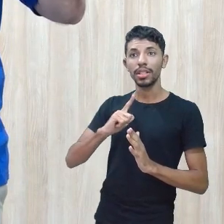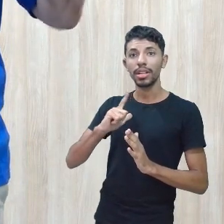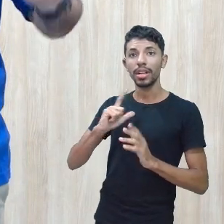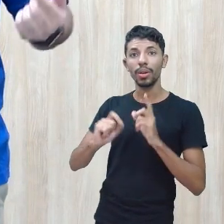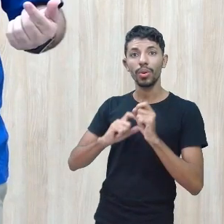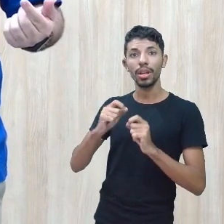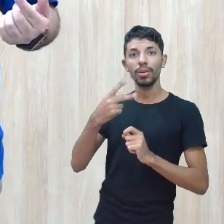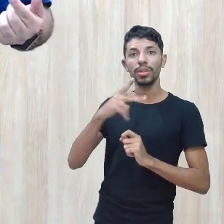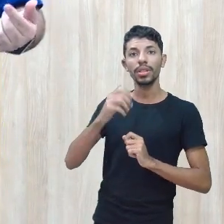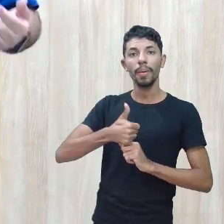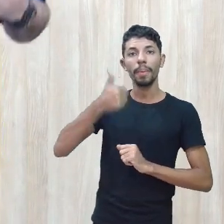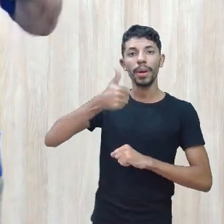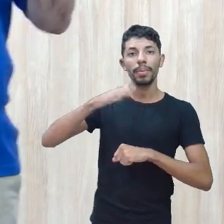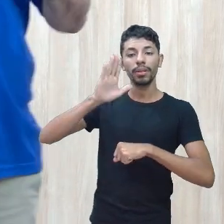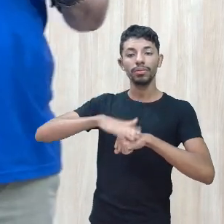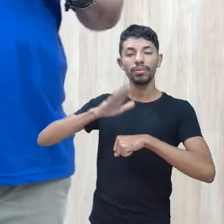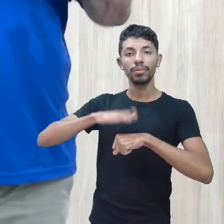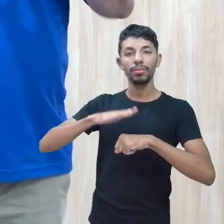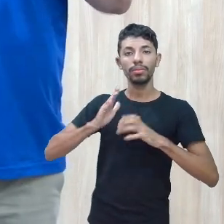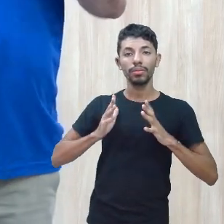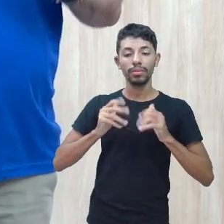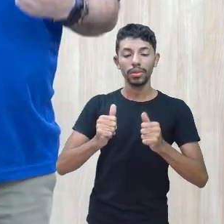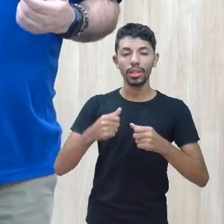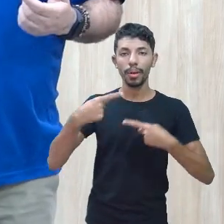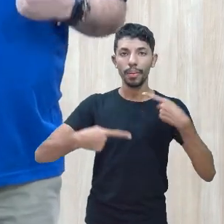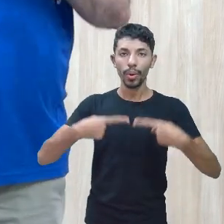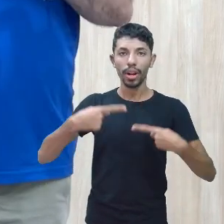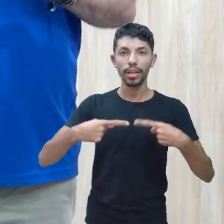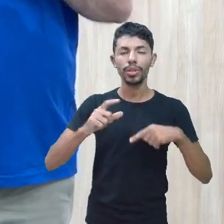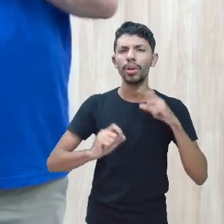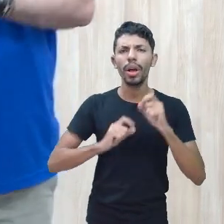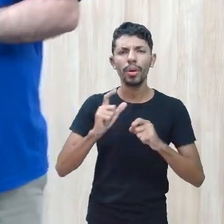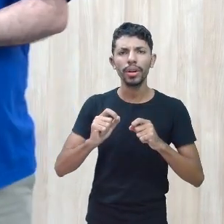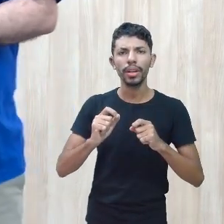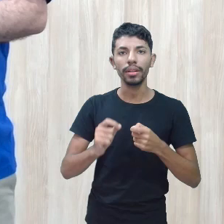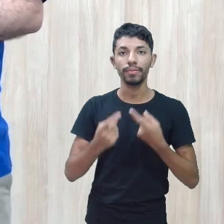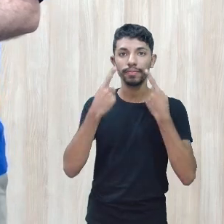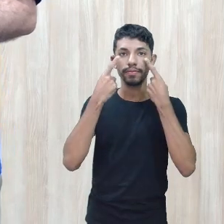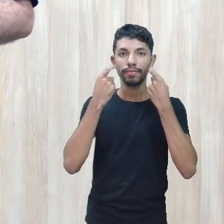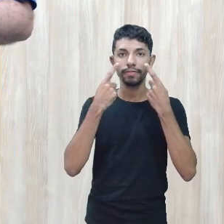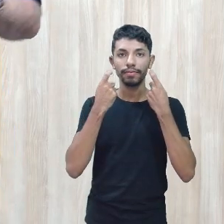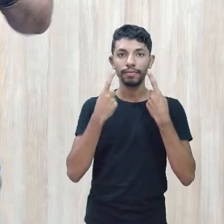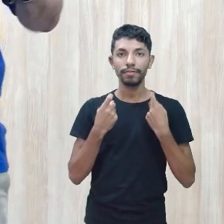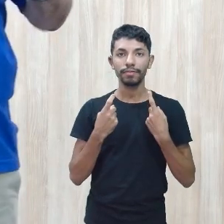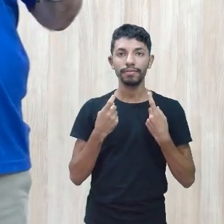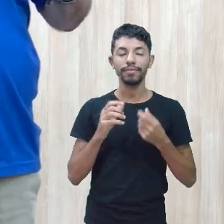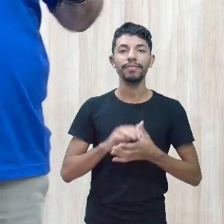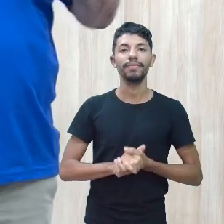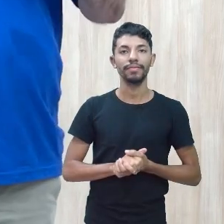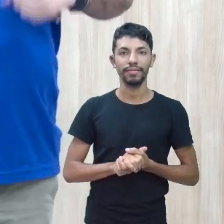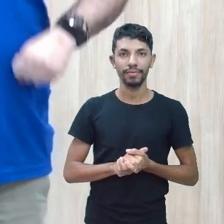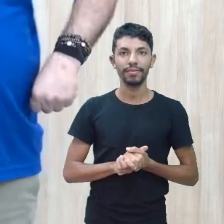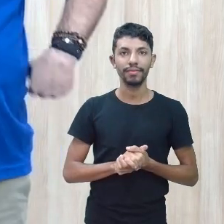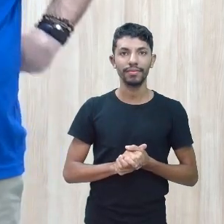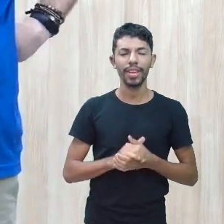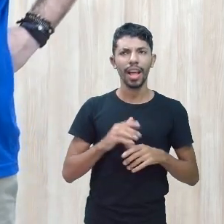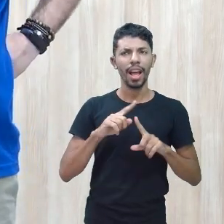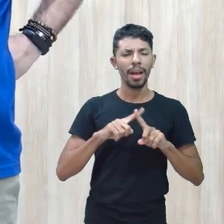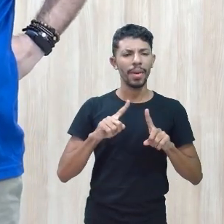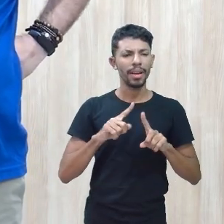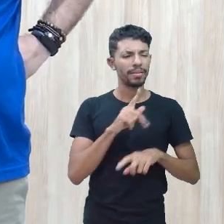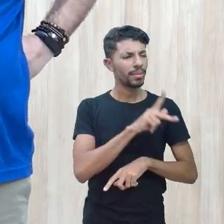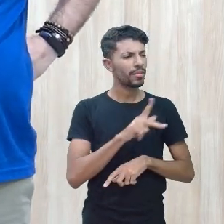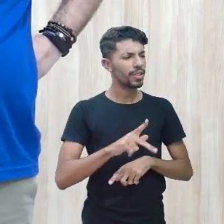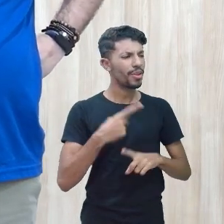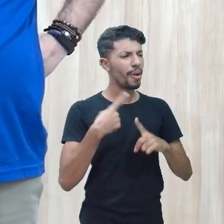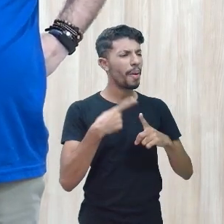ato político, que é o ato do choro. Ah, professor, mas por que é que o